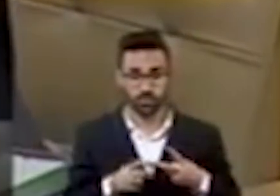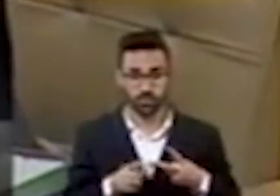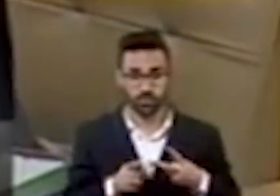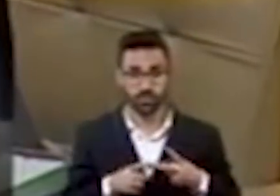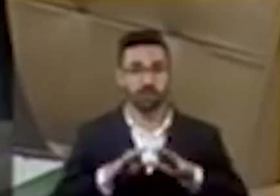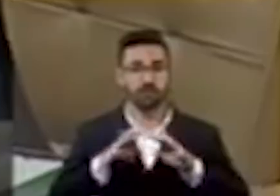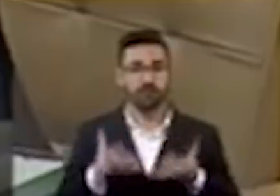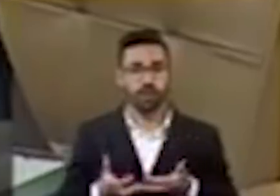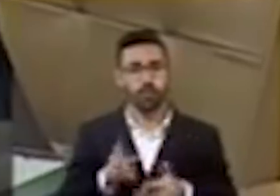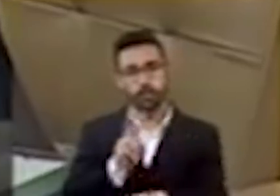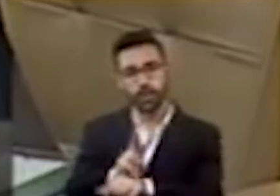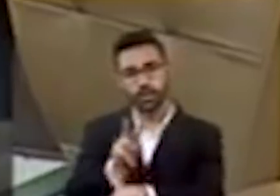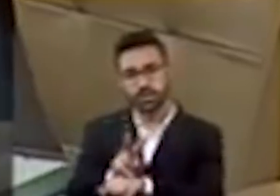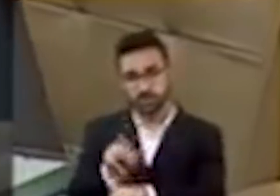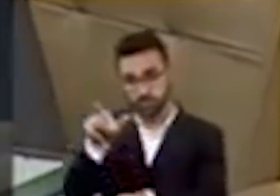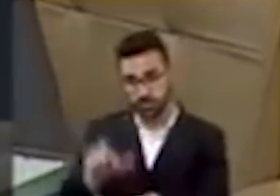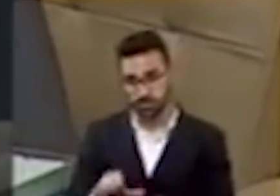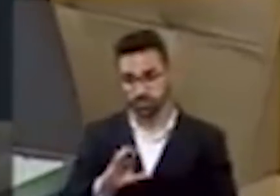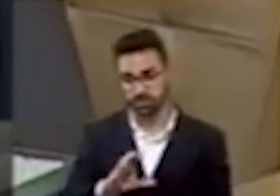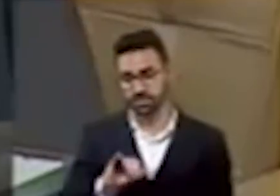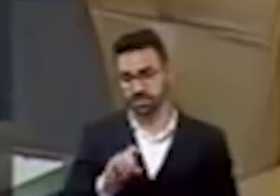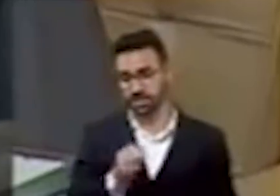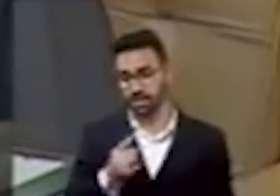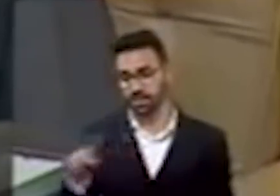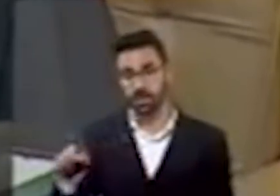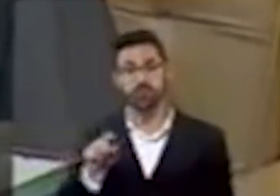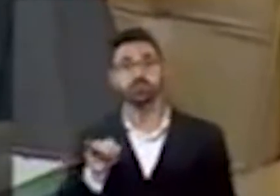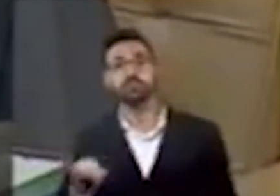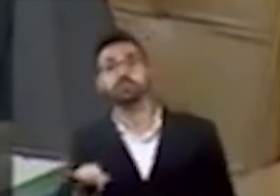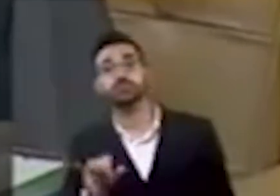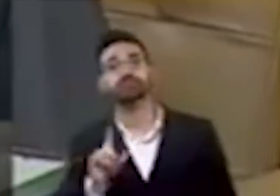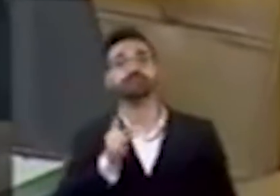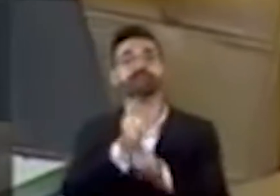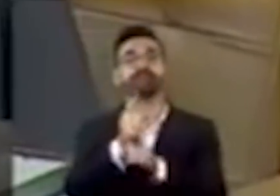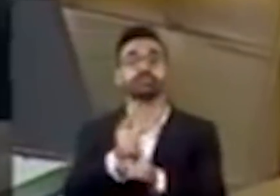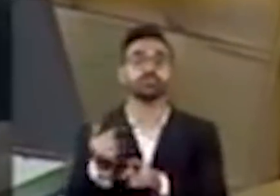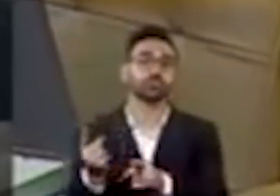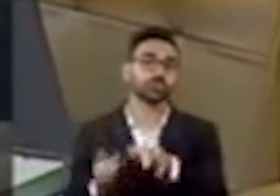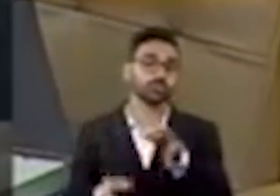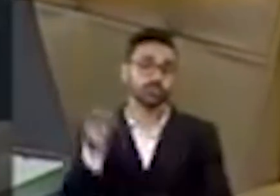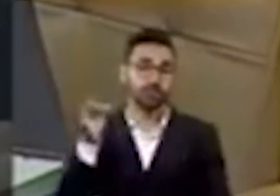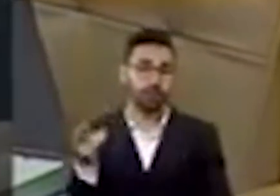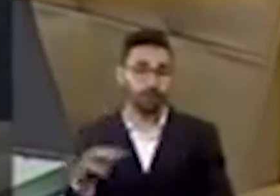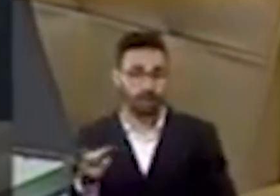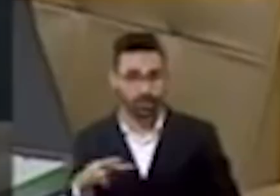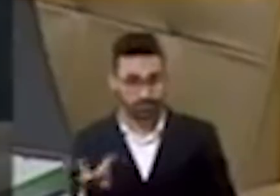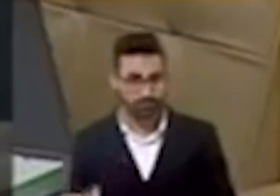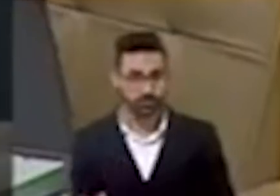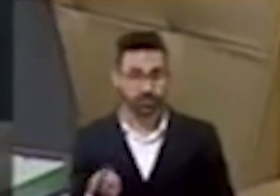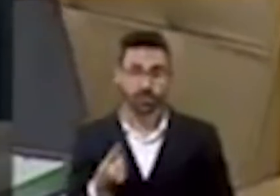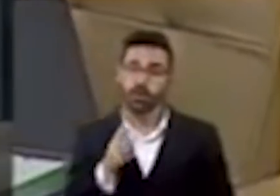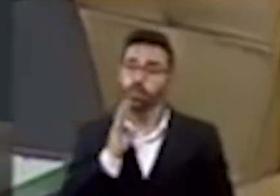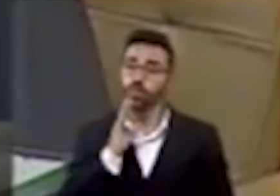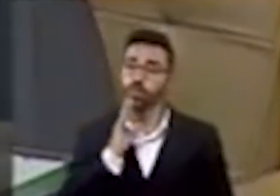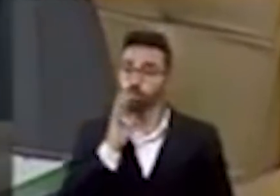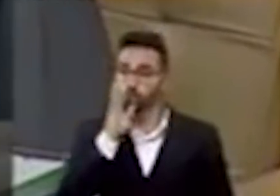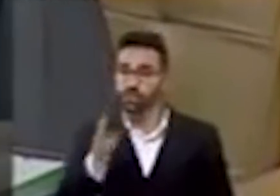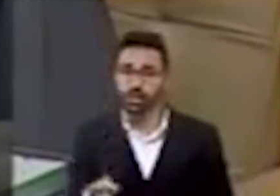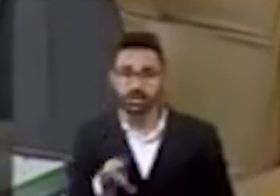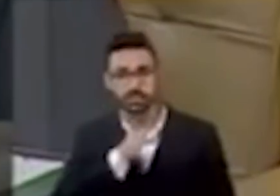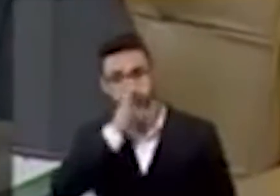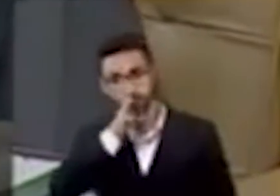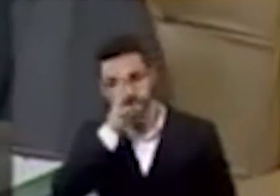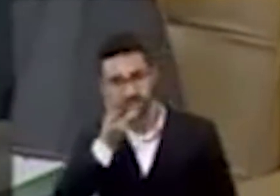de proteger os cidadãos contra possível erro judicial ocasionado por condenação injusta ou punição